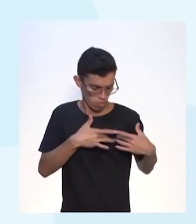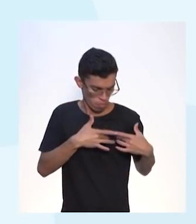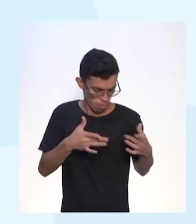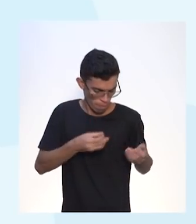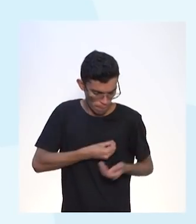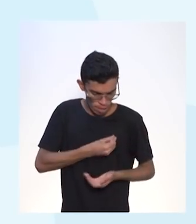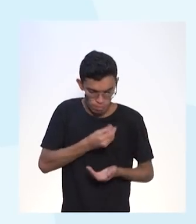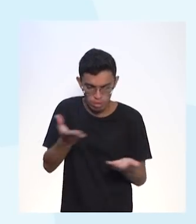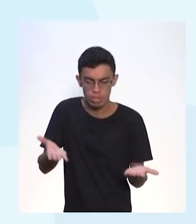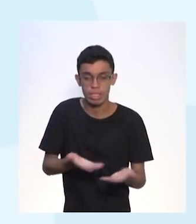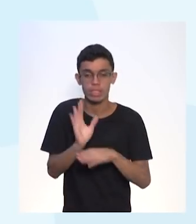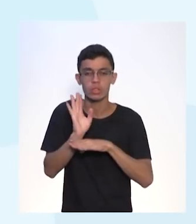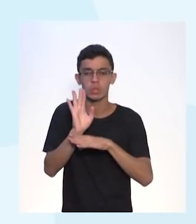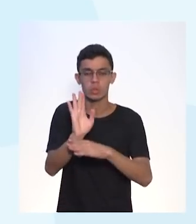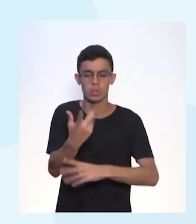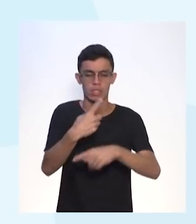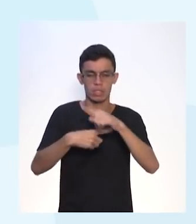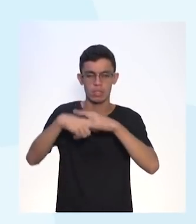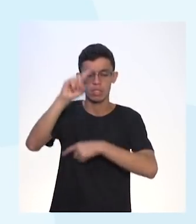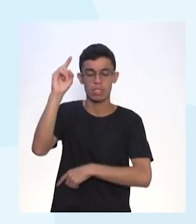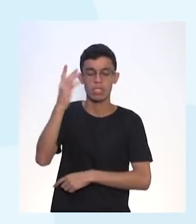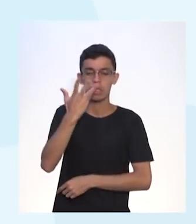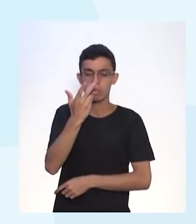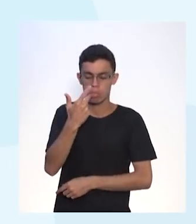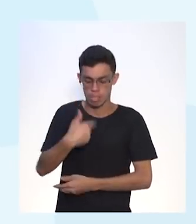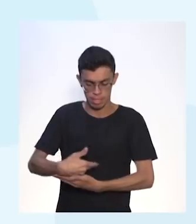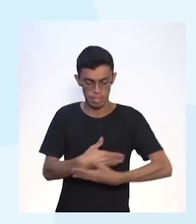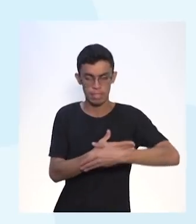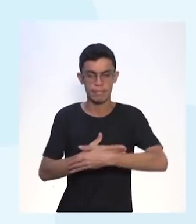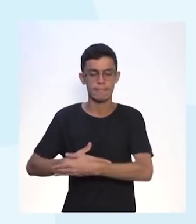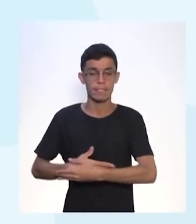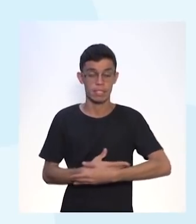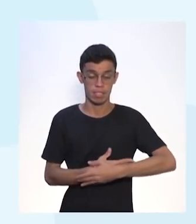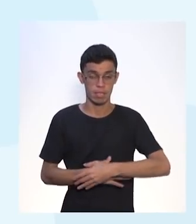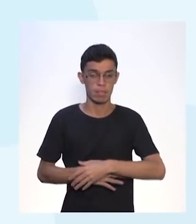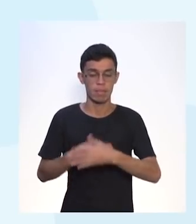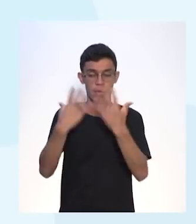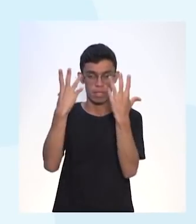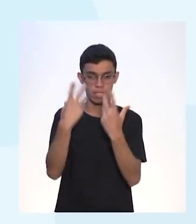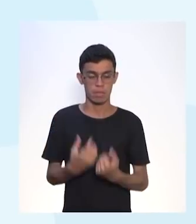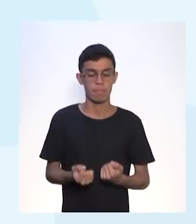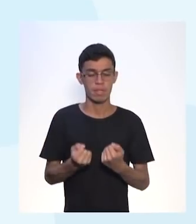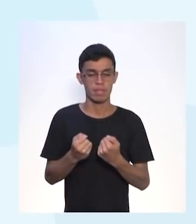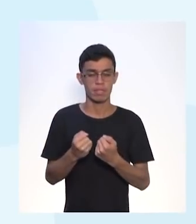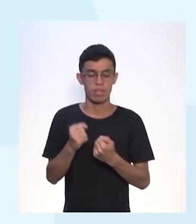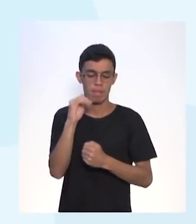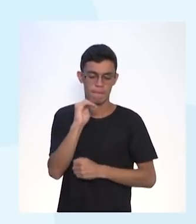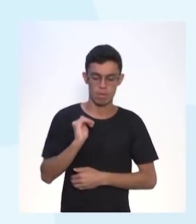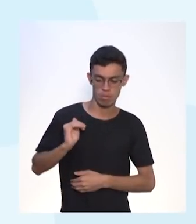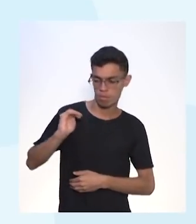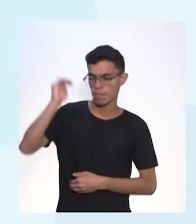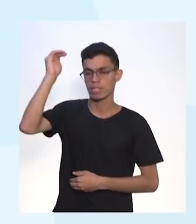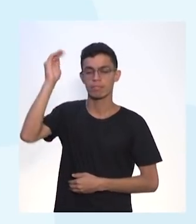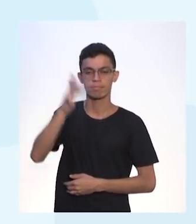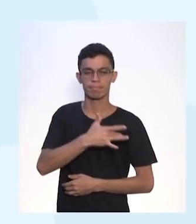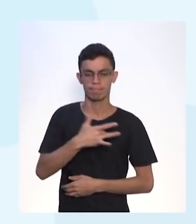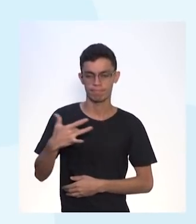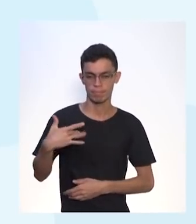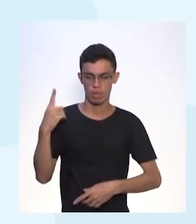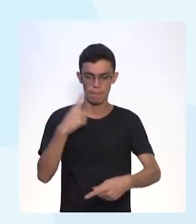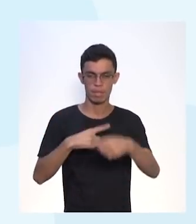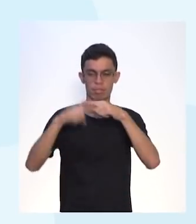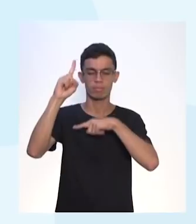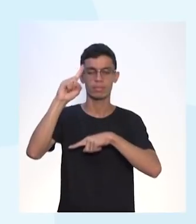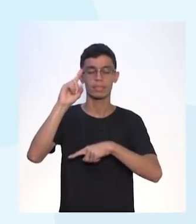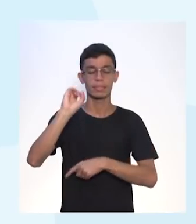vida de muitas crianças, permitindo que elas recebam seus benefícios para crescerem mais saudáveis. Por